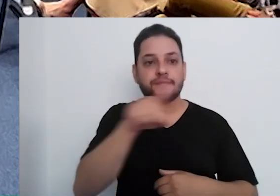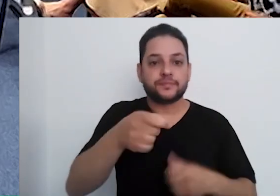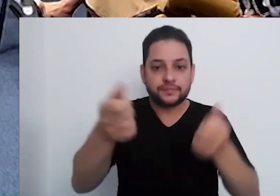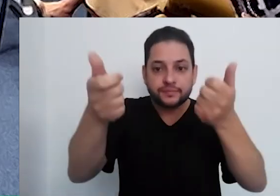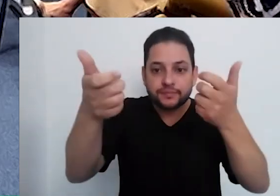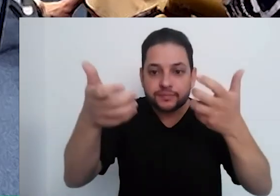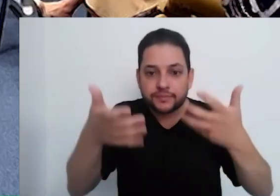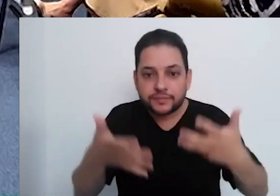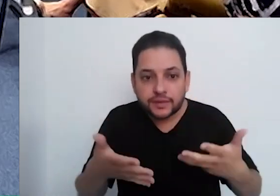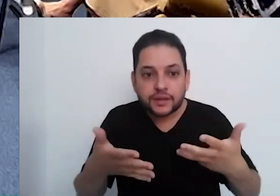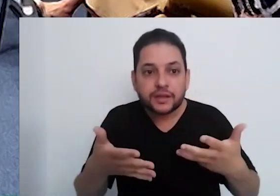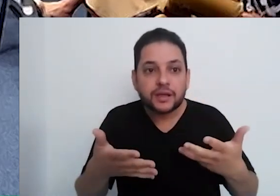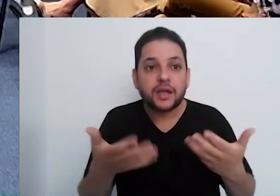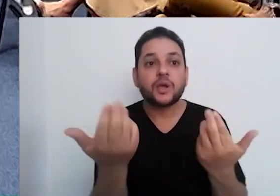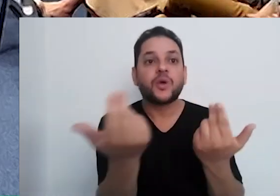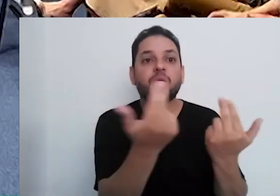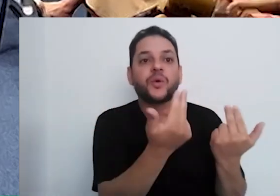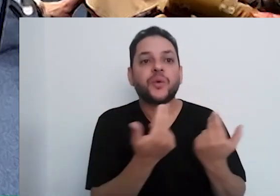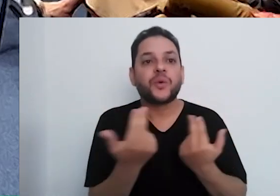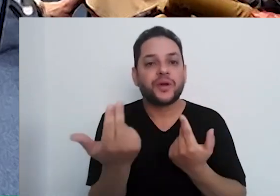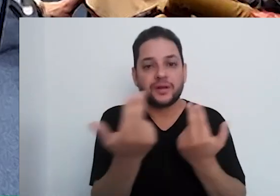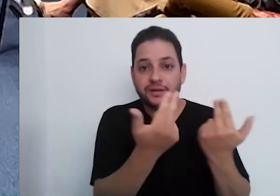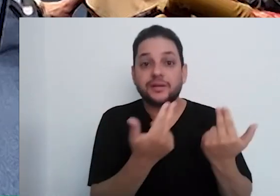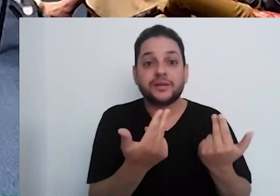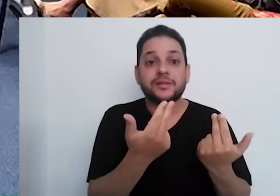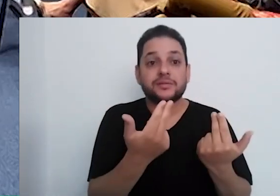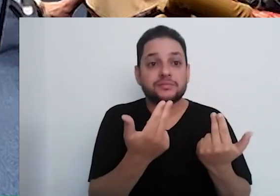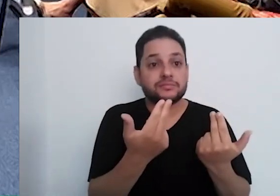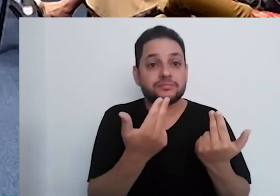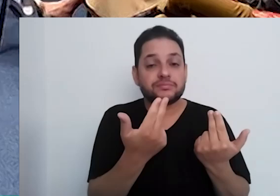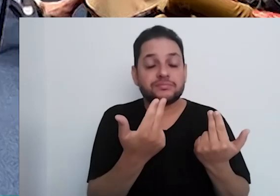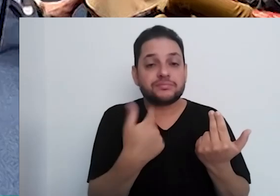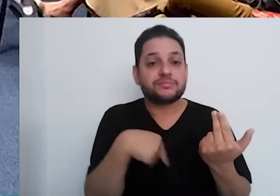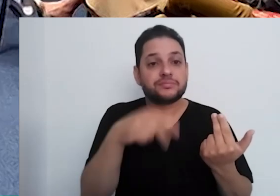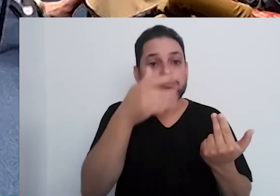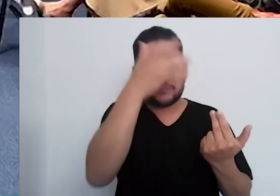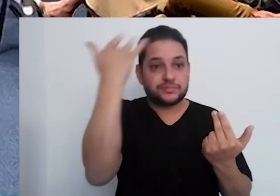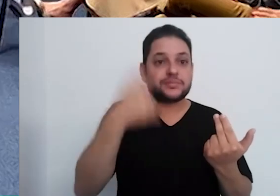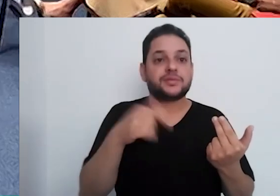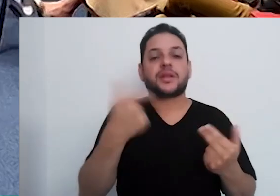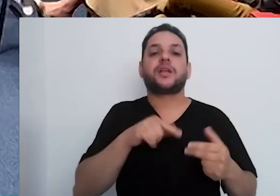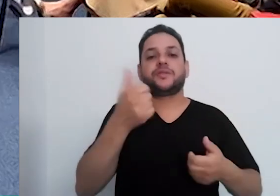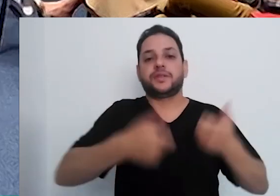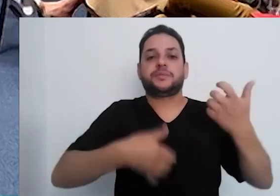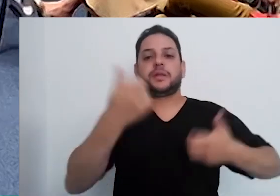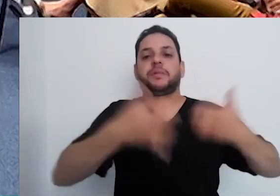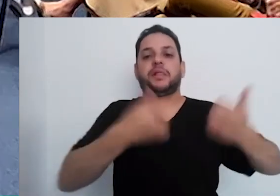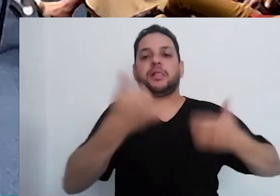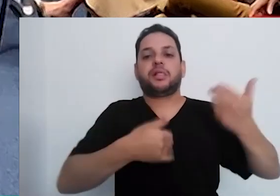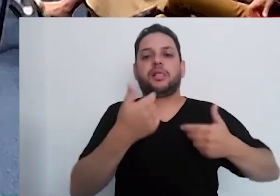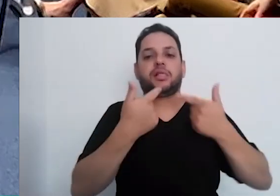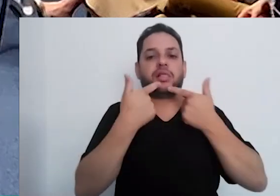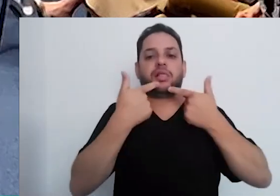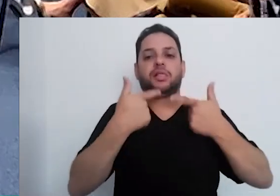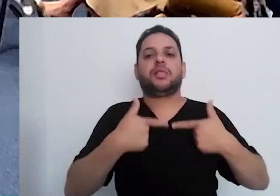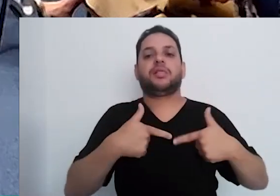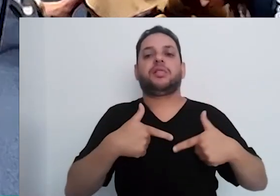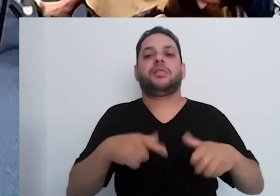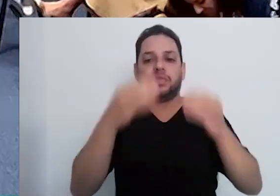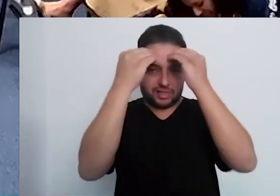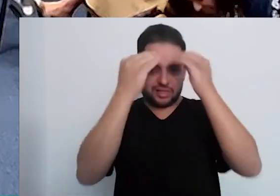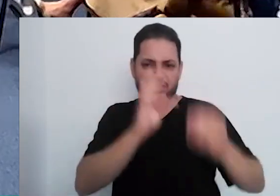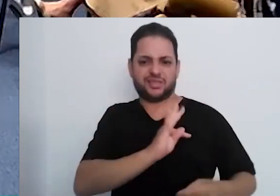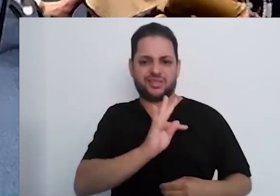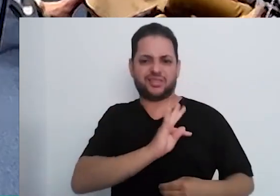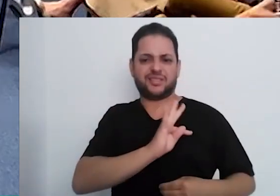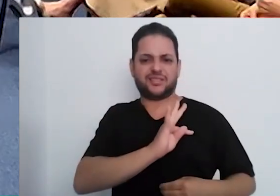de Gente pelo amor de Deus porque é um é um hábito né de falar com uma linguagem técnica que a gente realmente não entende a gente não tá fendo que a gente